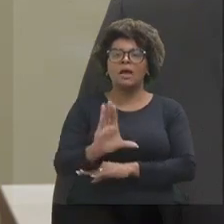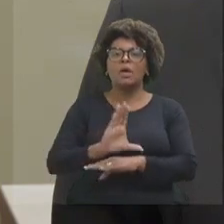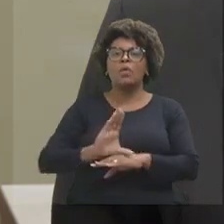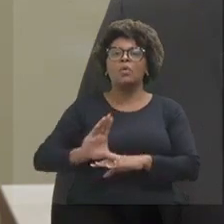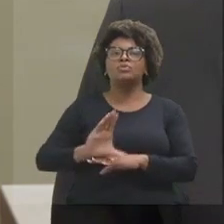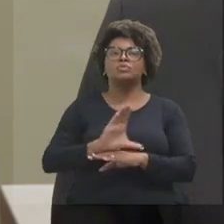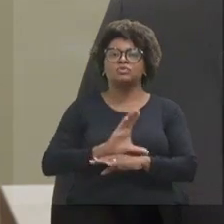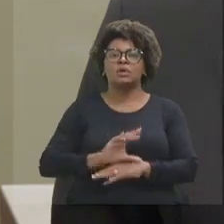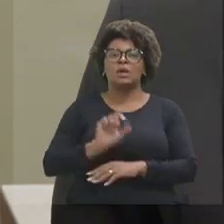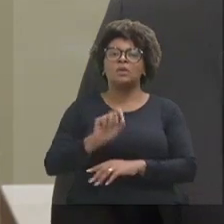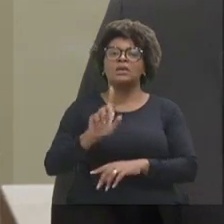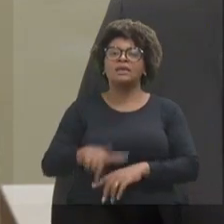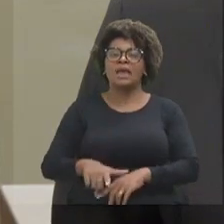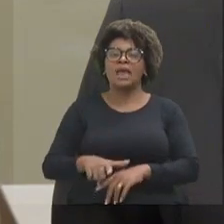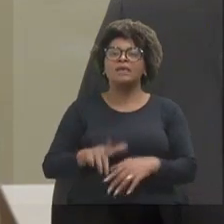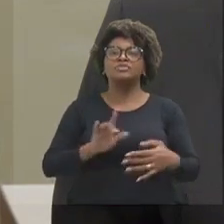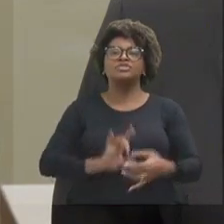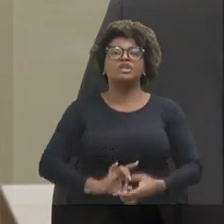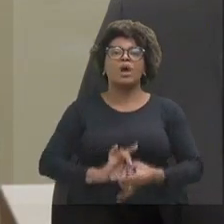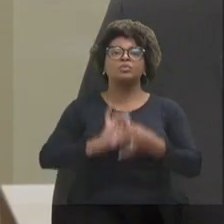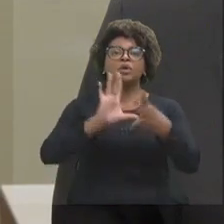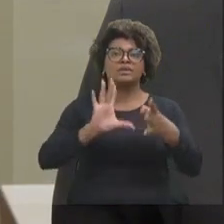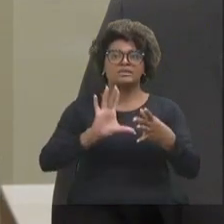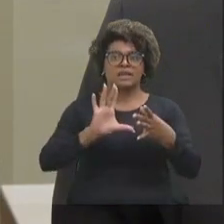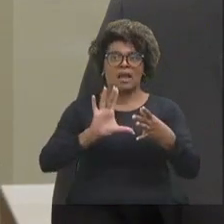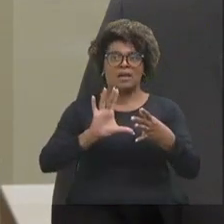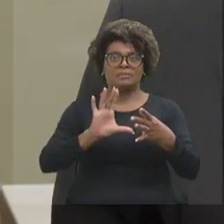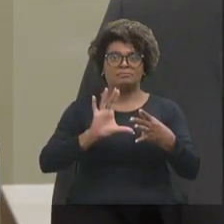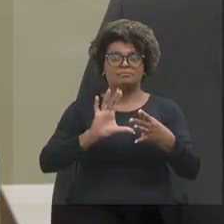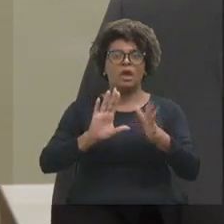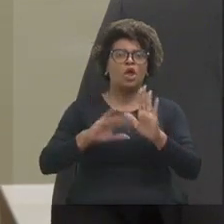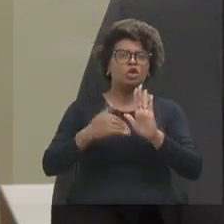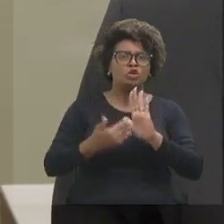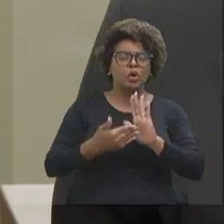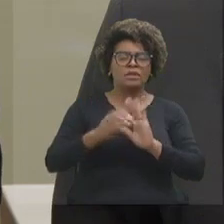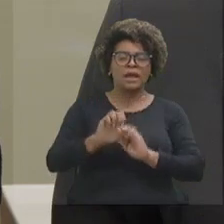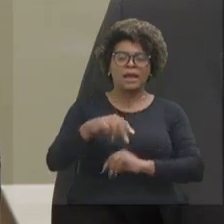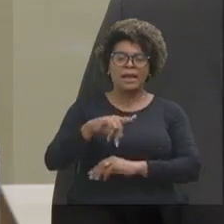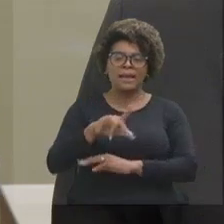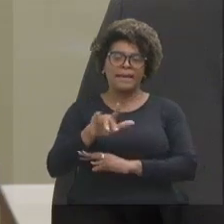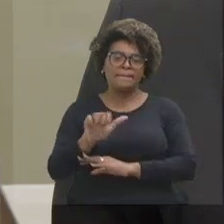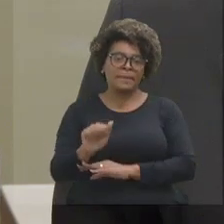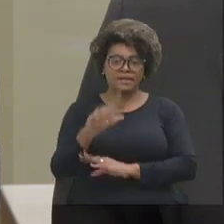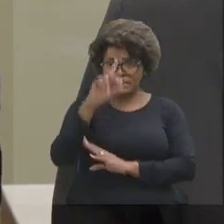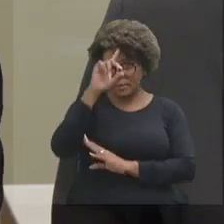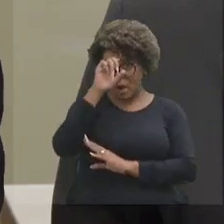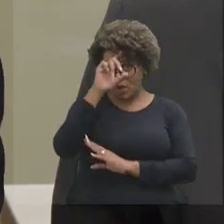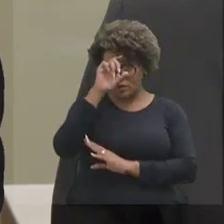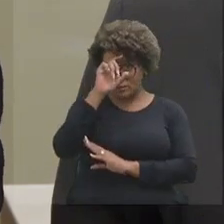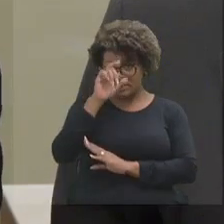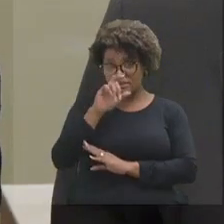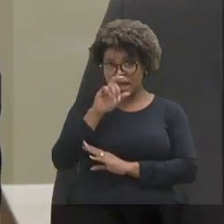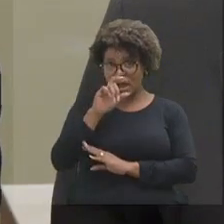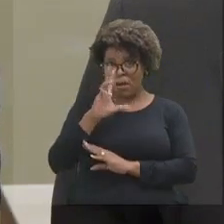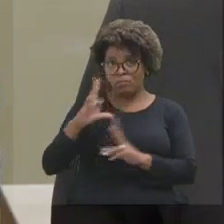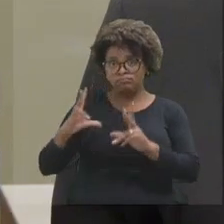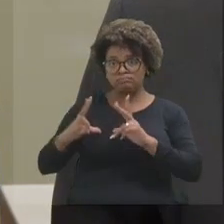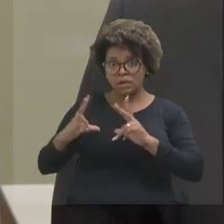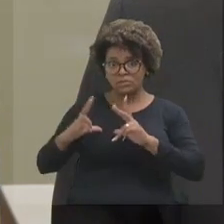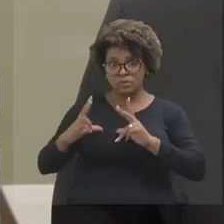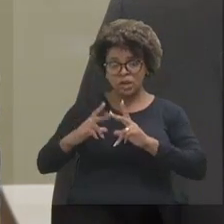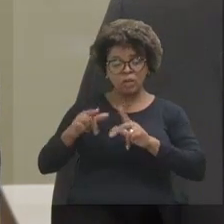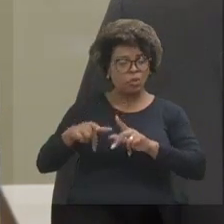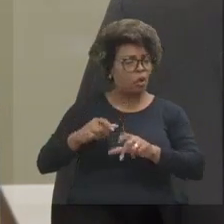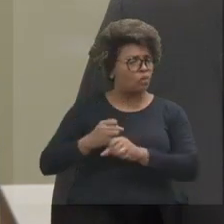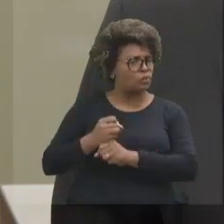autorizar repasses de emendas para hospitais filantrópicos em todos os anos como é feito